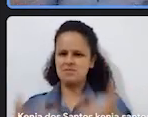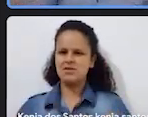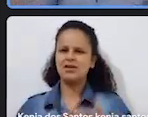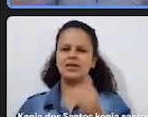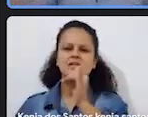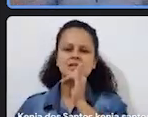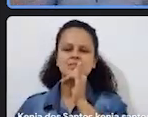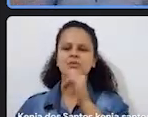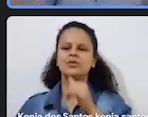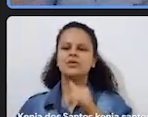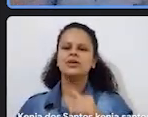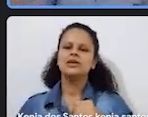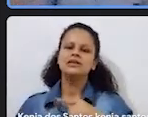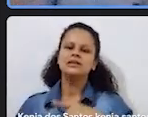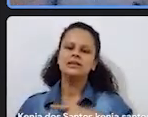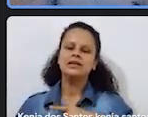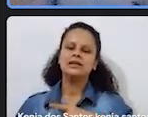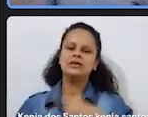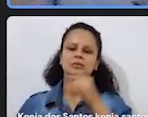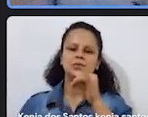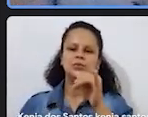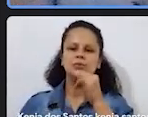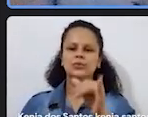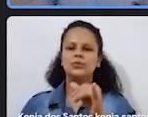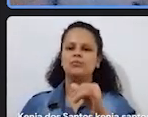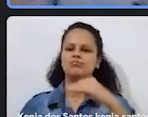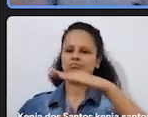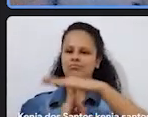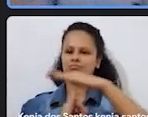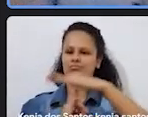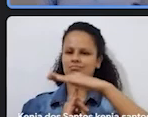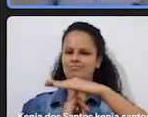a subestação consumidora lá do Instituto.